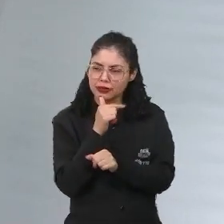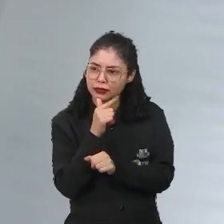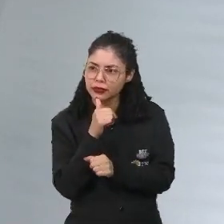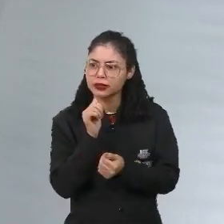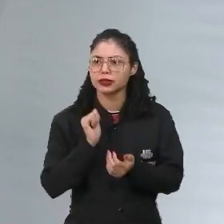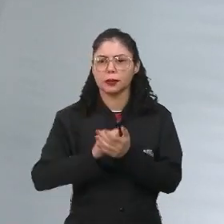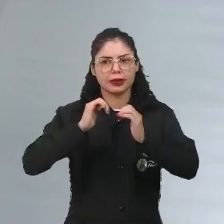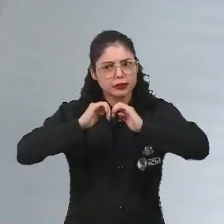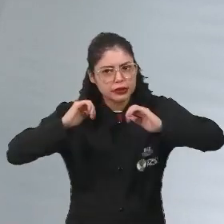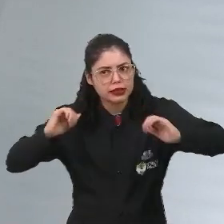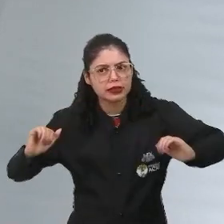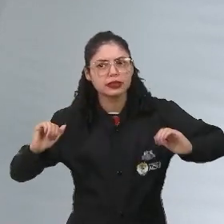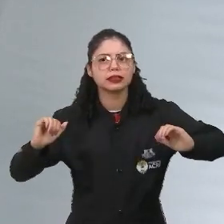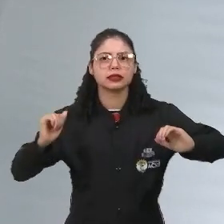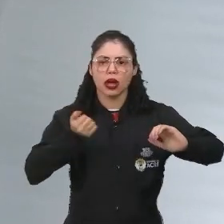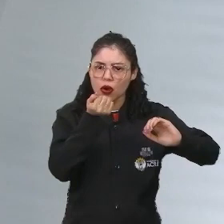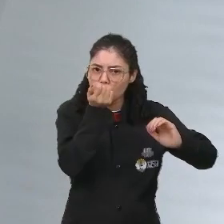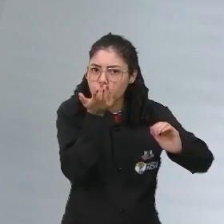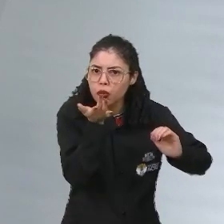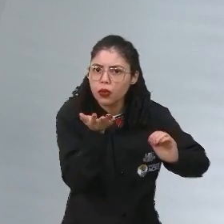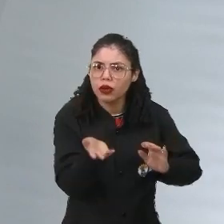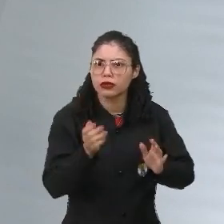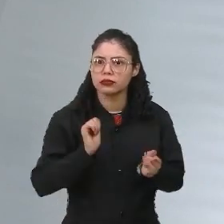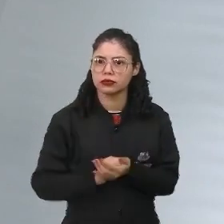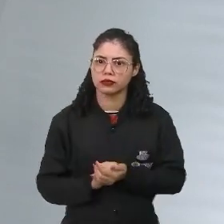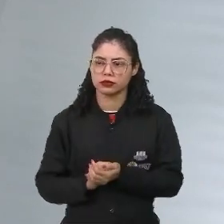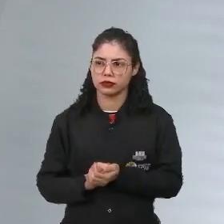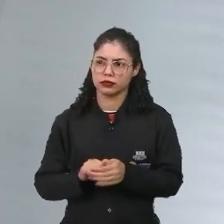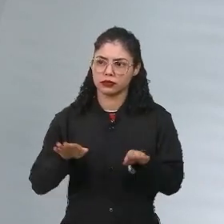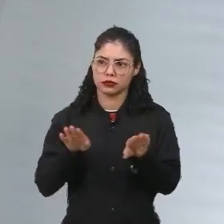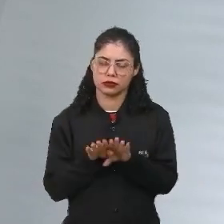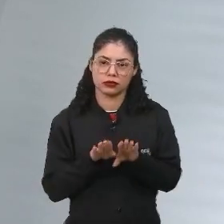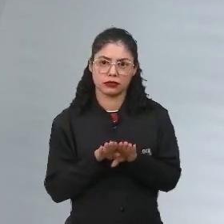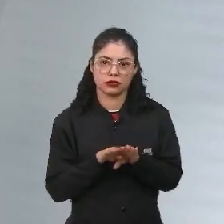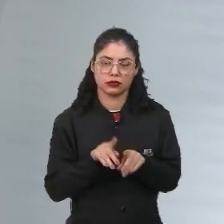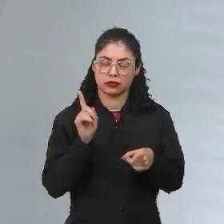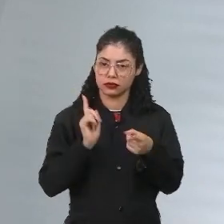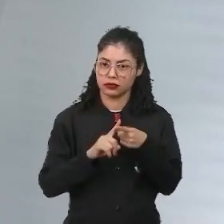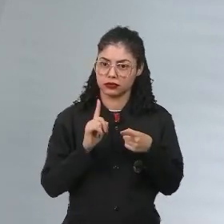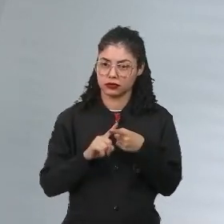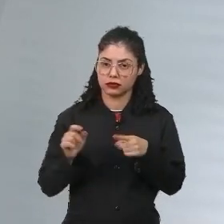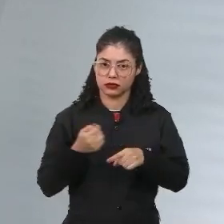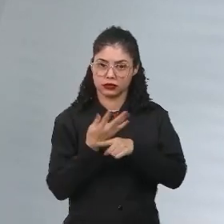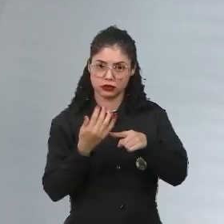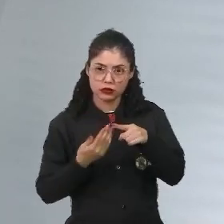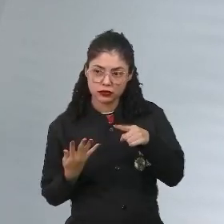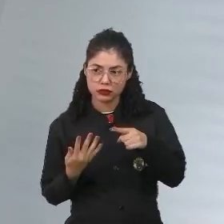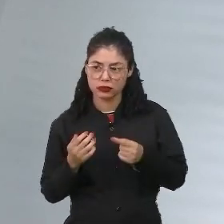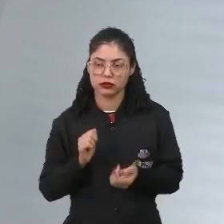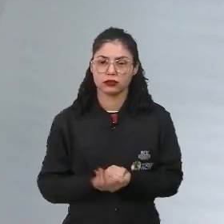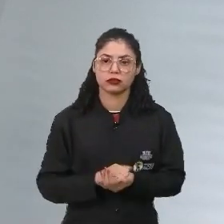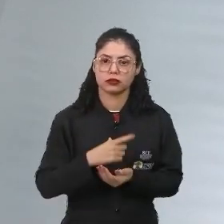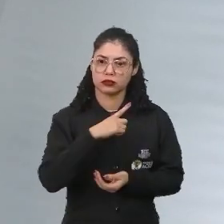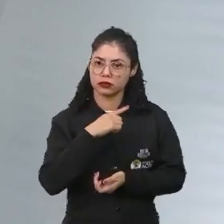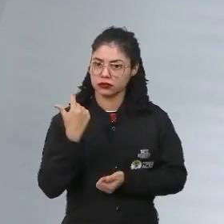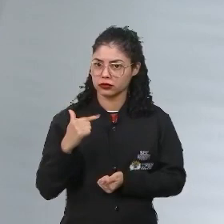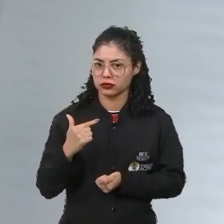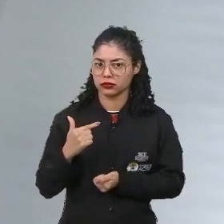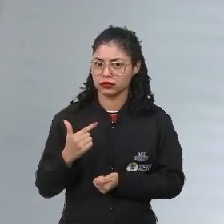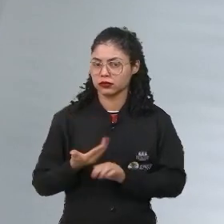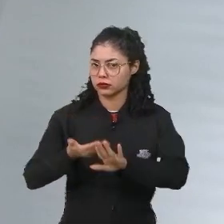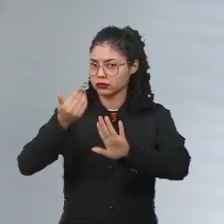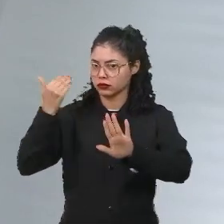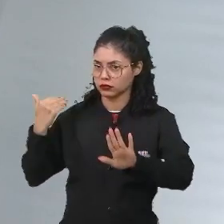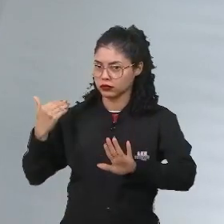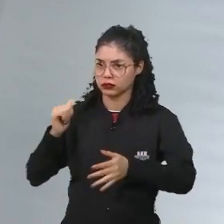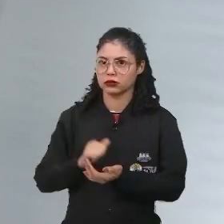para separar a serragem da areia. Por que a dissolução fracionada não pode, né, se encaixar naquele método